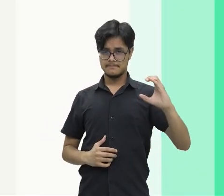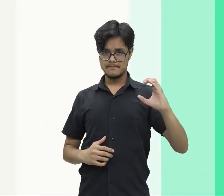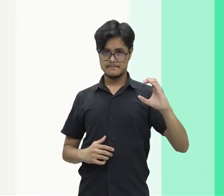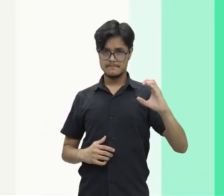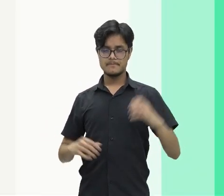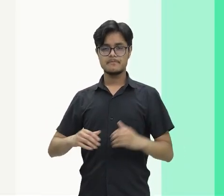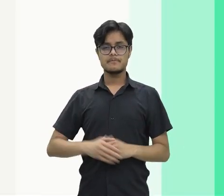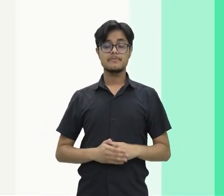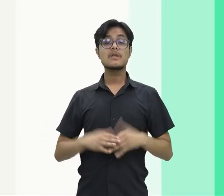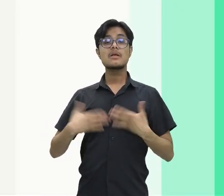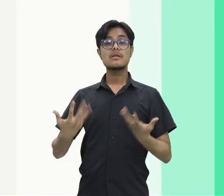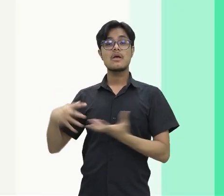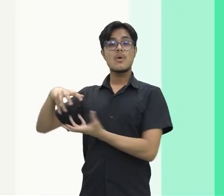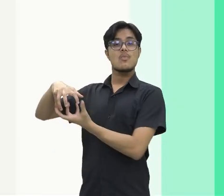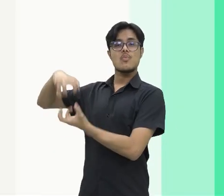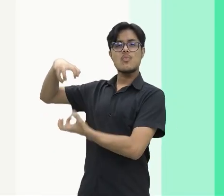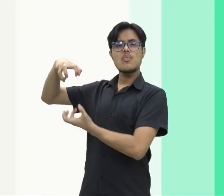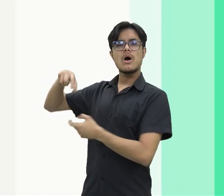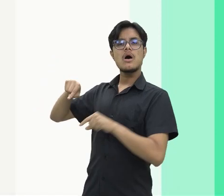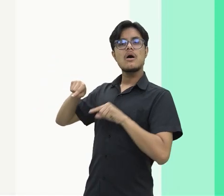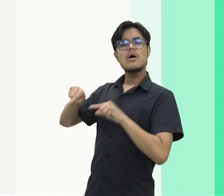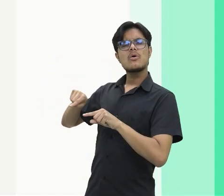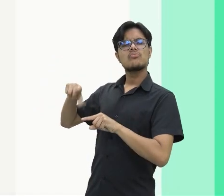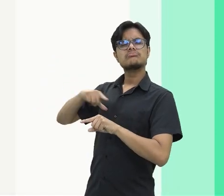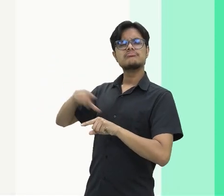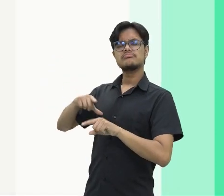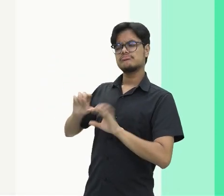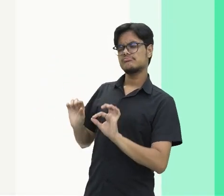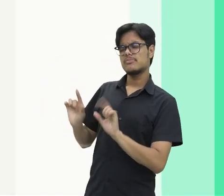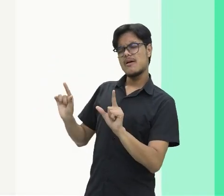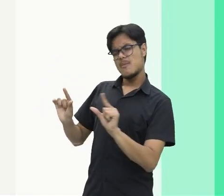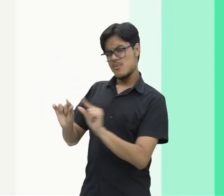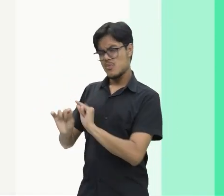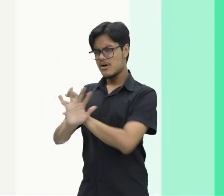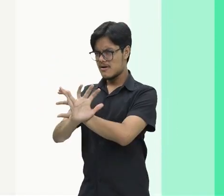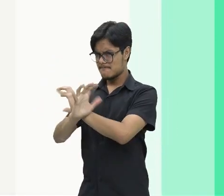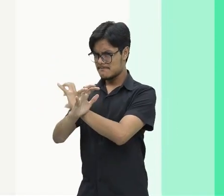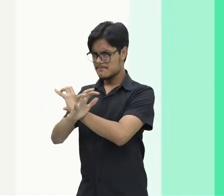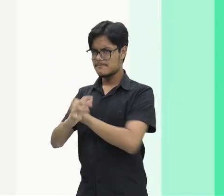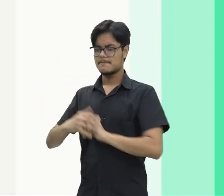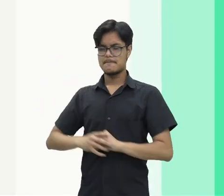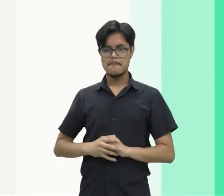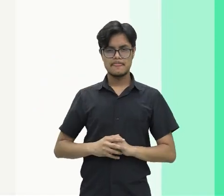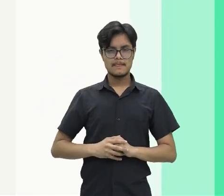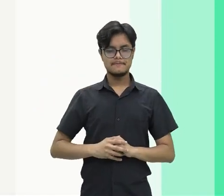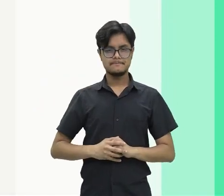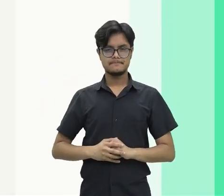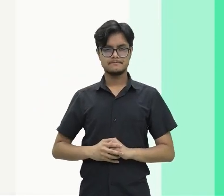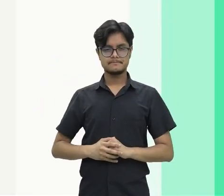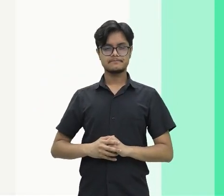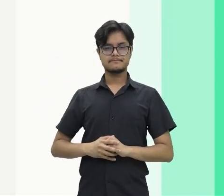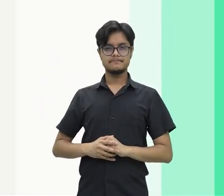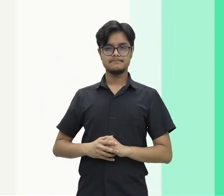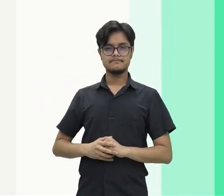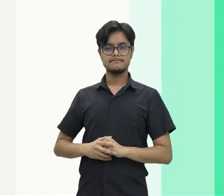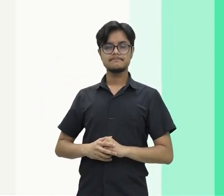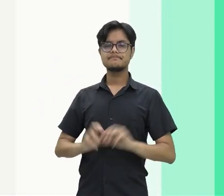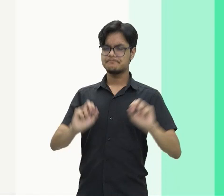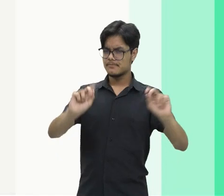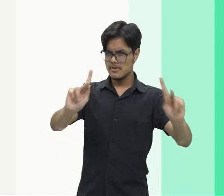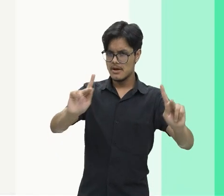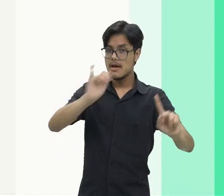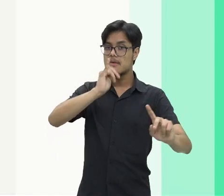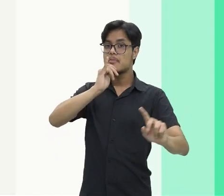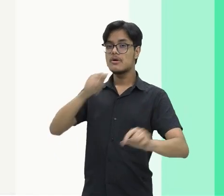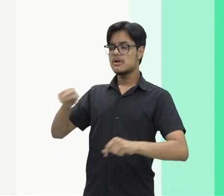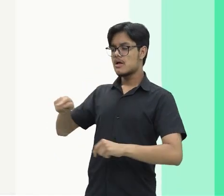Olha aí, no adulto observa-se um menor número de ossos, né? Pois, à medida que